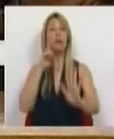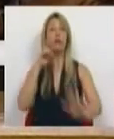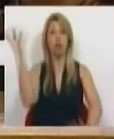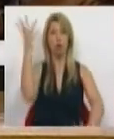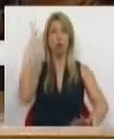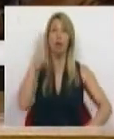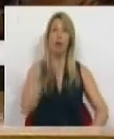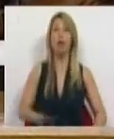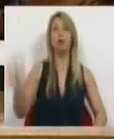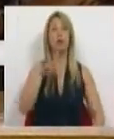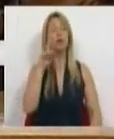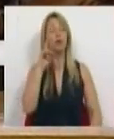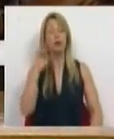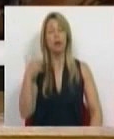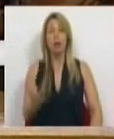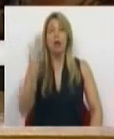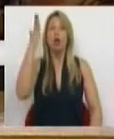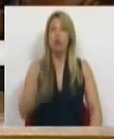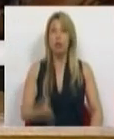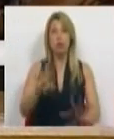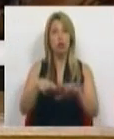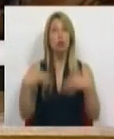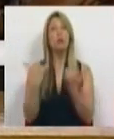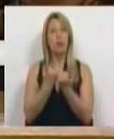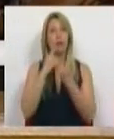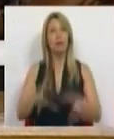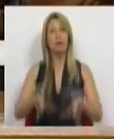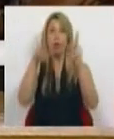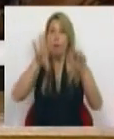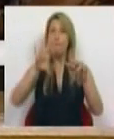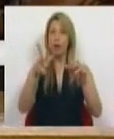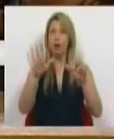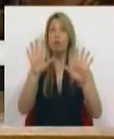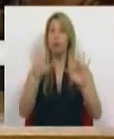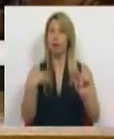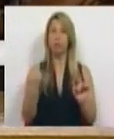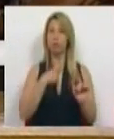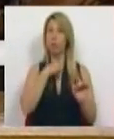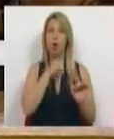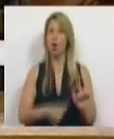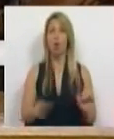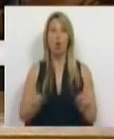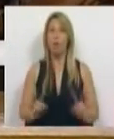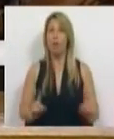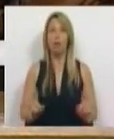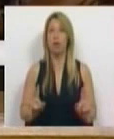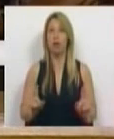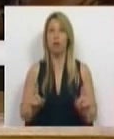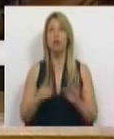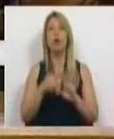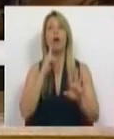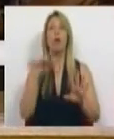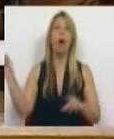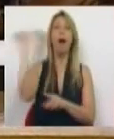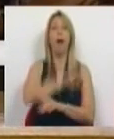garantam a justiça social e assegurem o desenvolvimento do país. Mas não permitiremos que se apague a memória da ação do